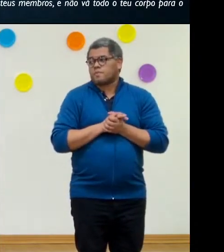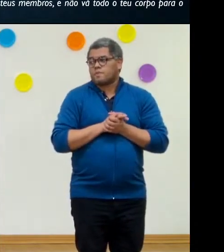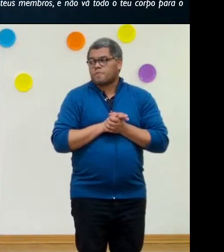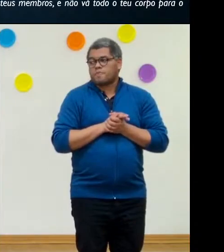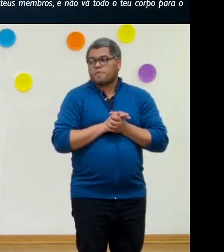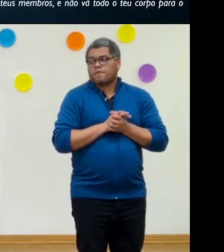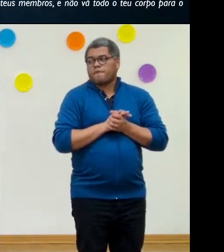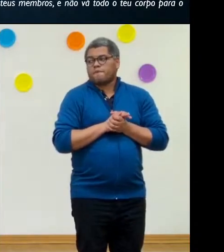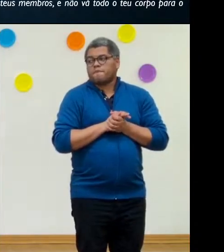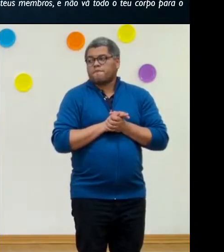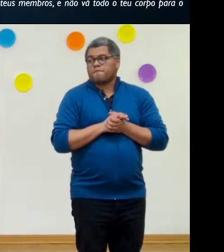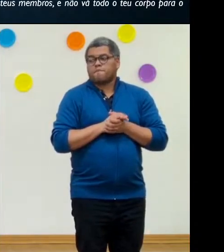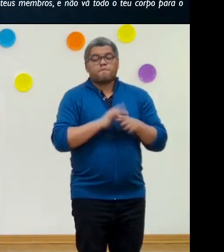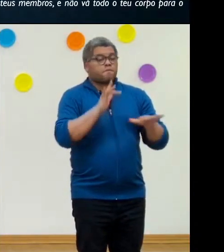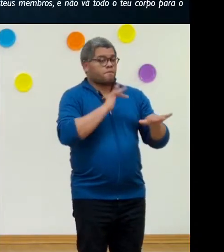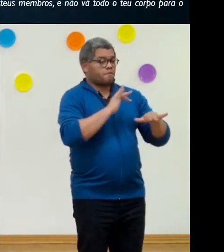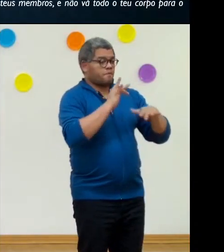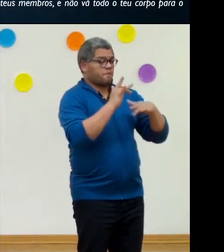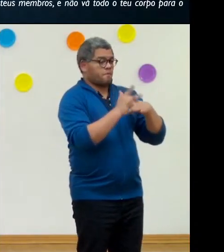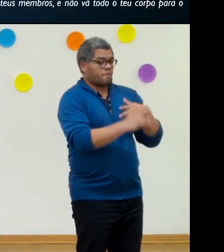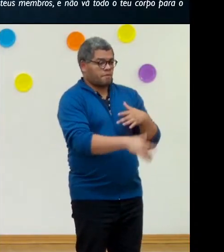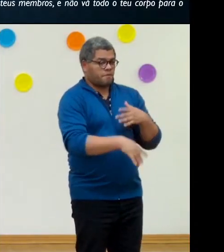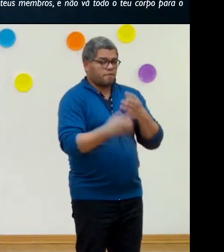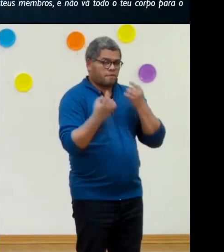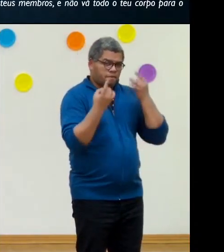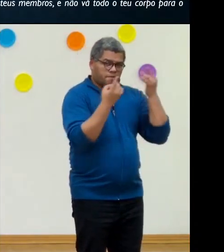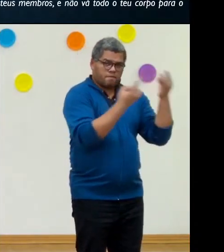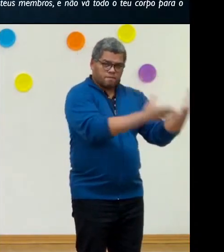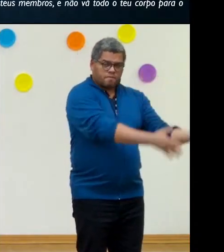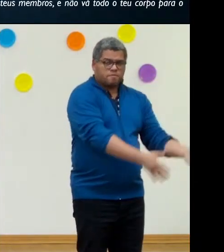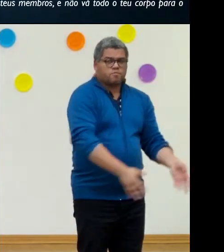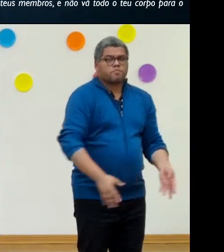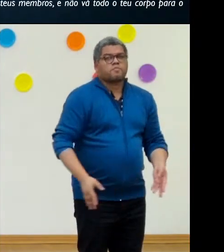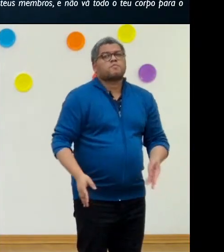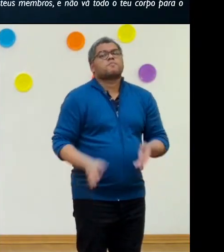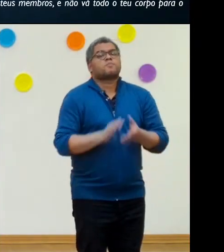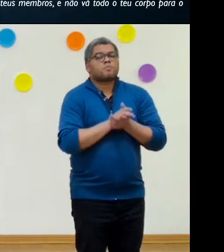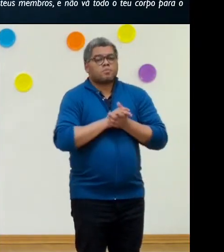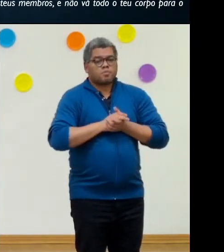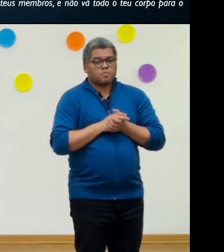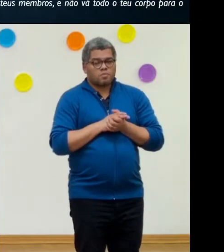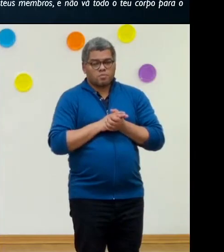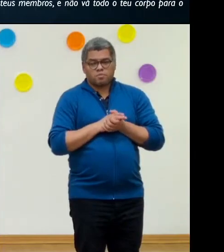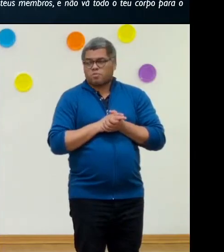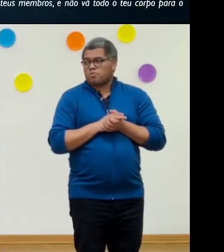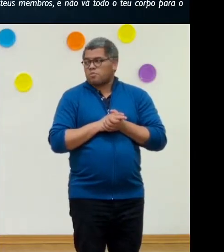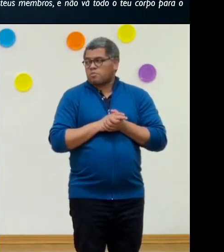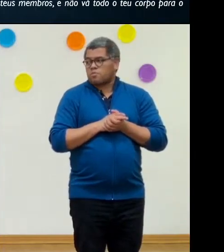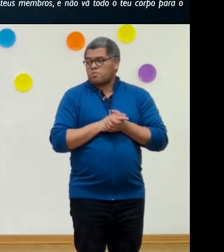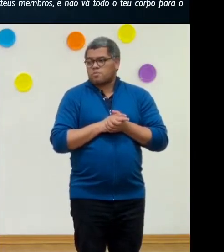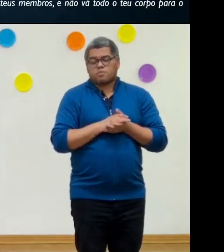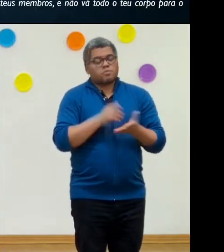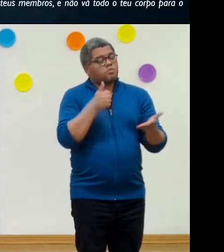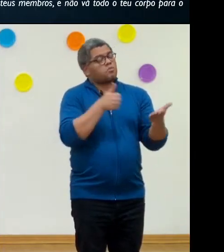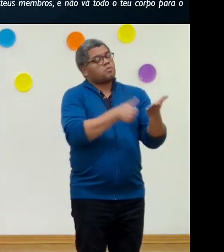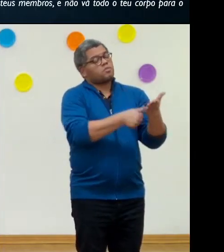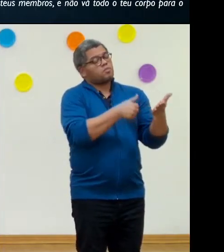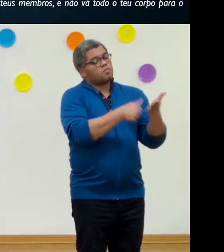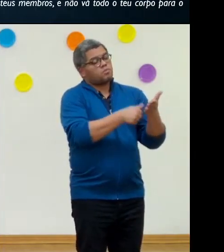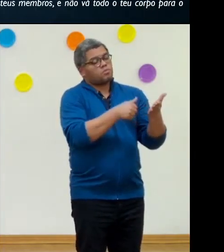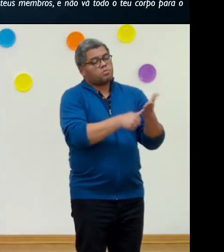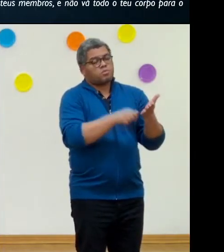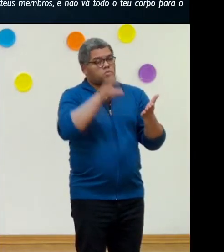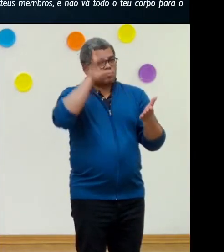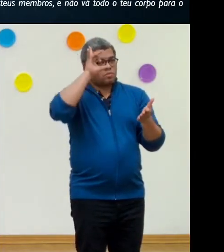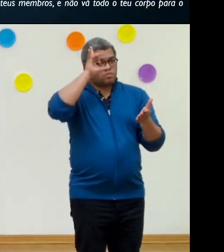Desinstale programas app. Cai fora do negócio, pessoal. Cai fora. Desinstala. Não vai doer. Apertar lá o